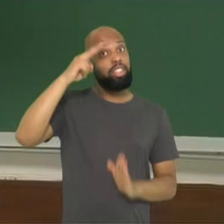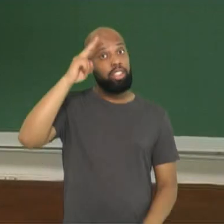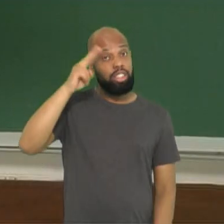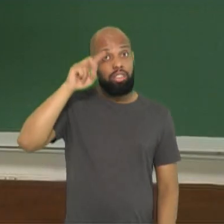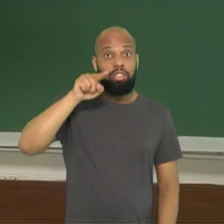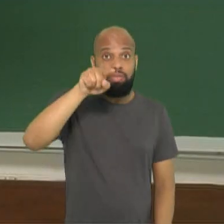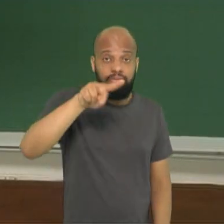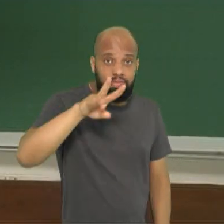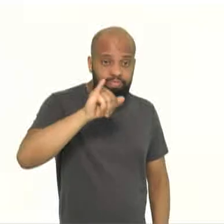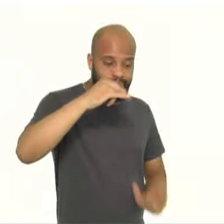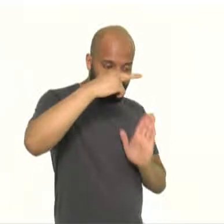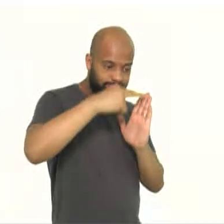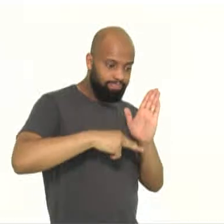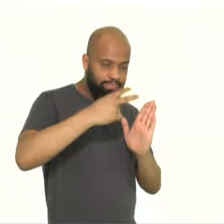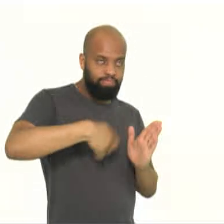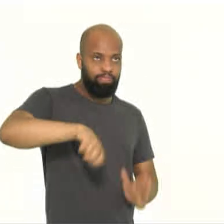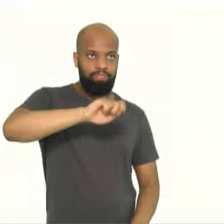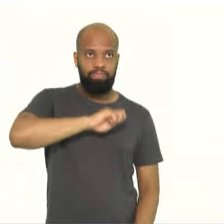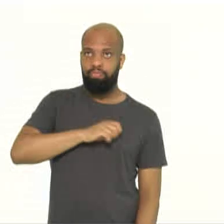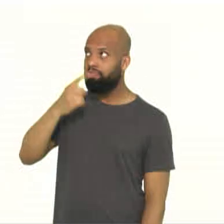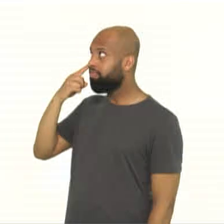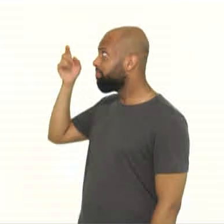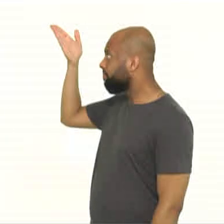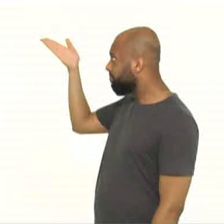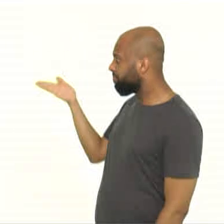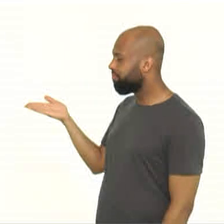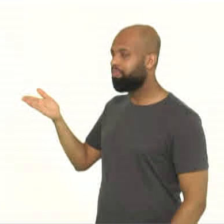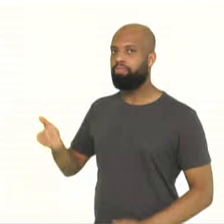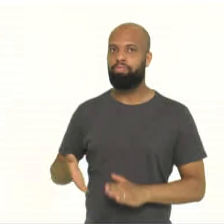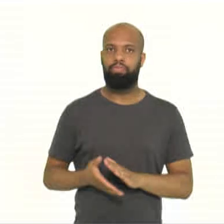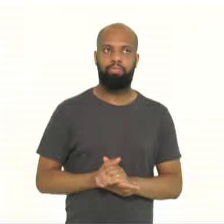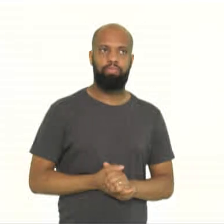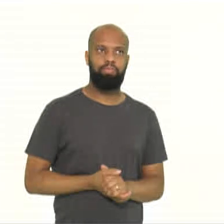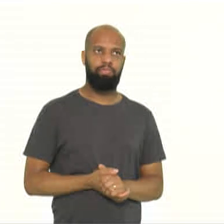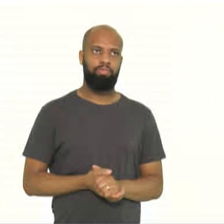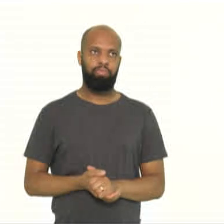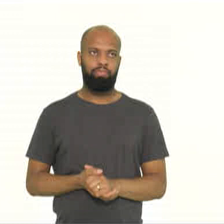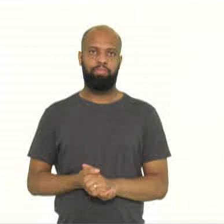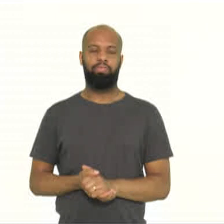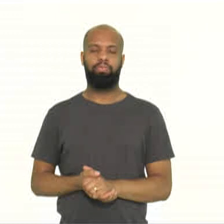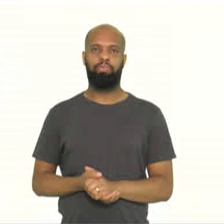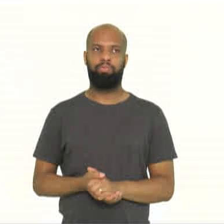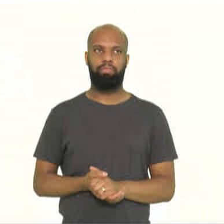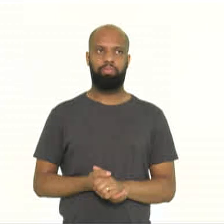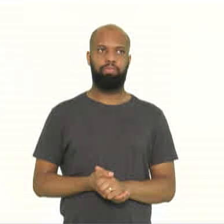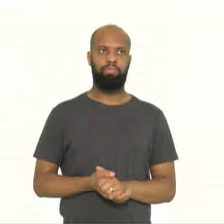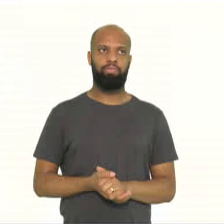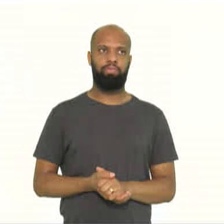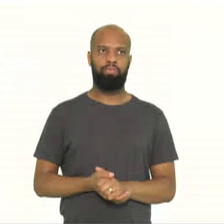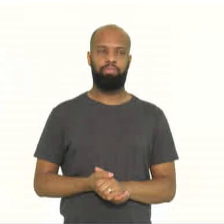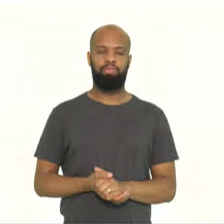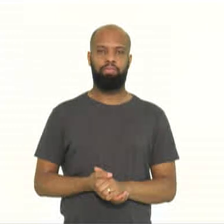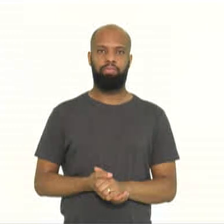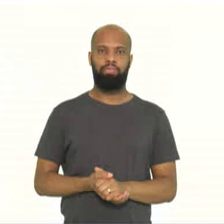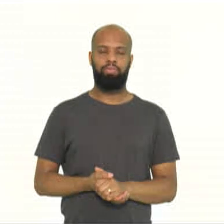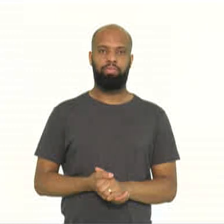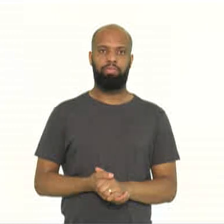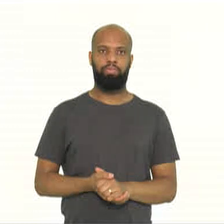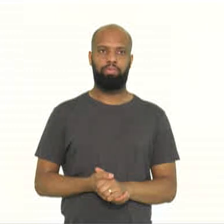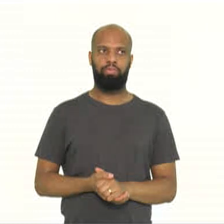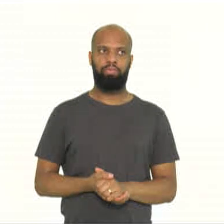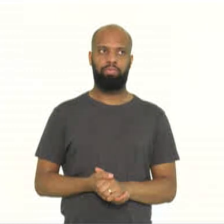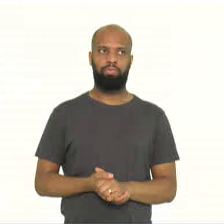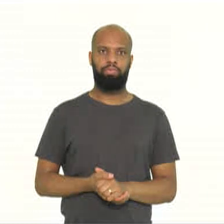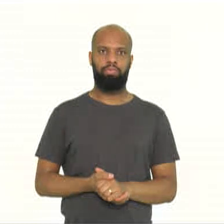agora? Agatha, estou vivendo um tórrido romance com minha maestra, Ruda